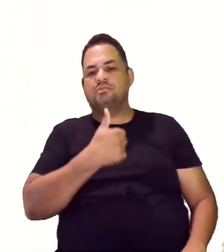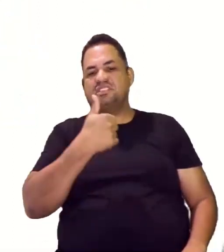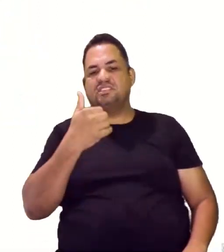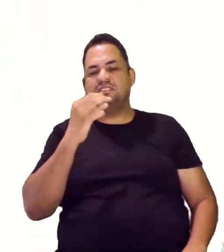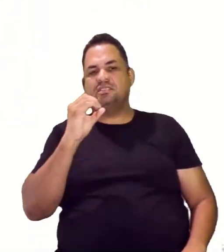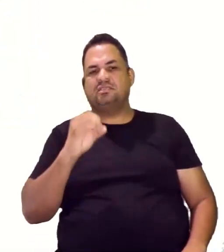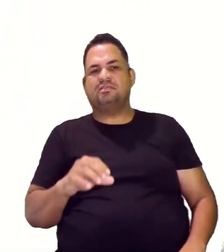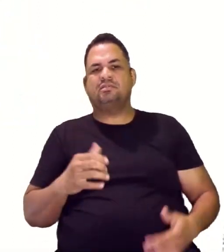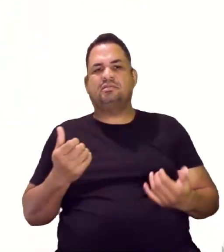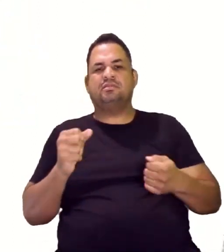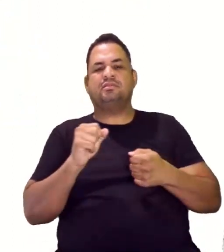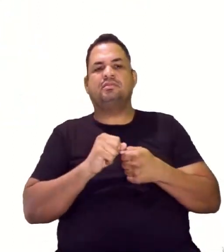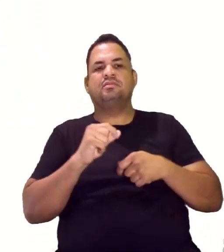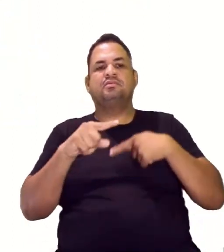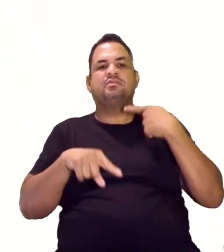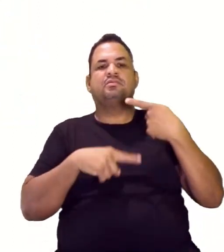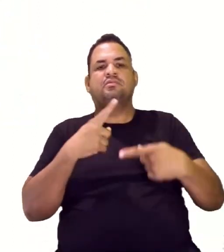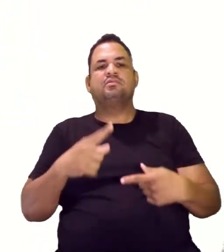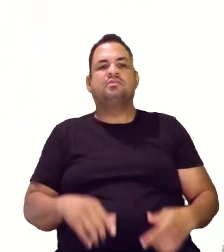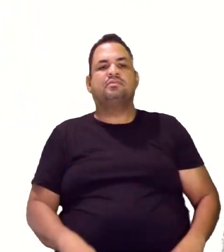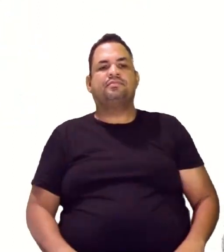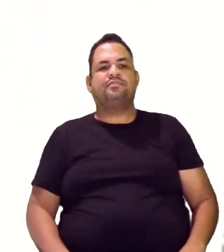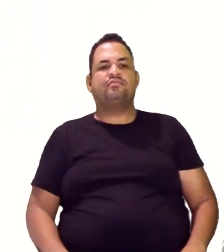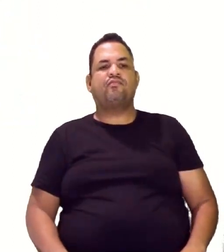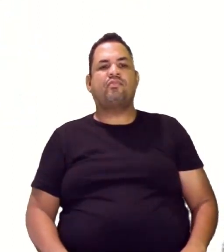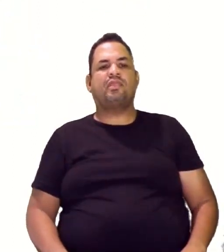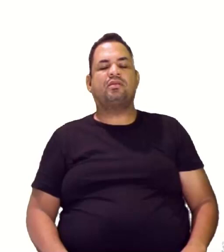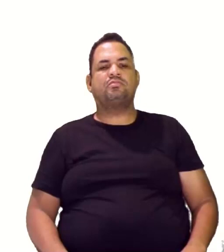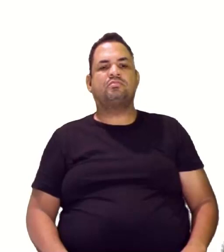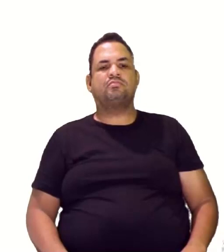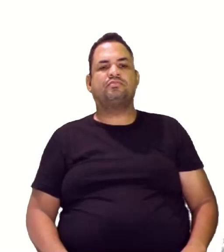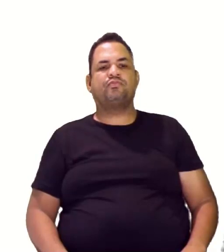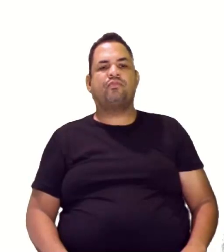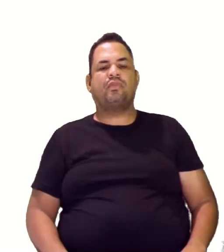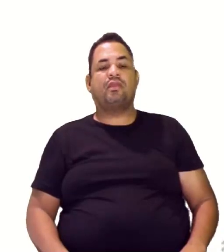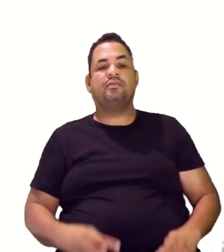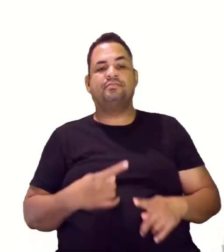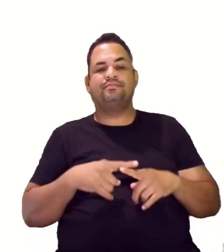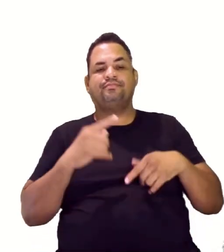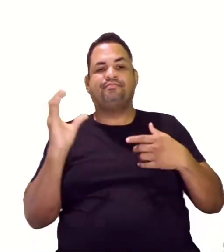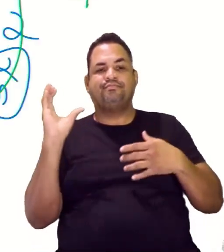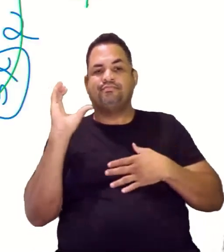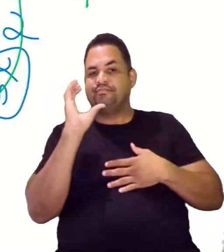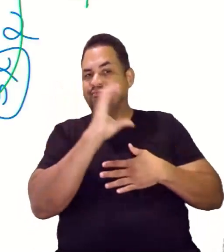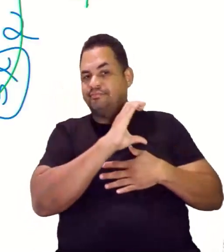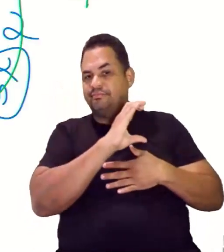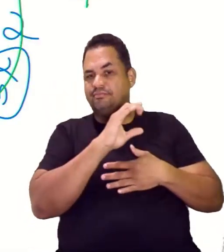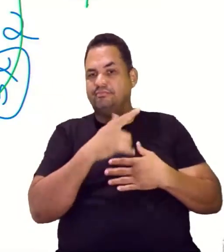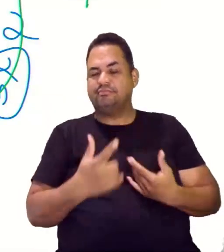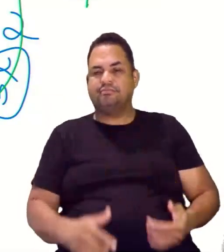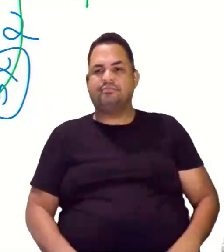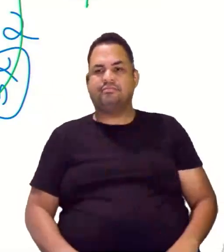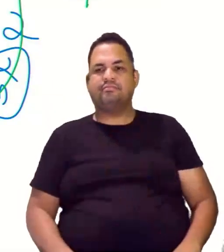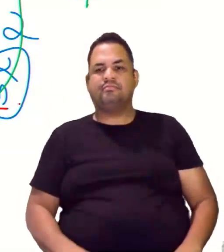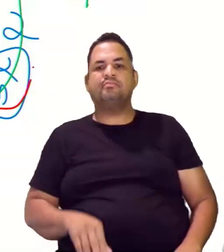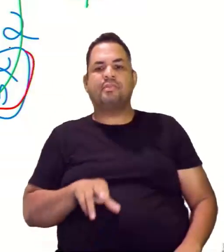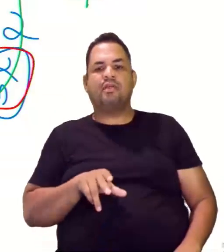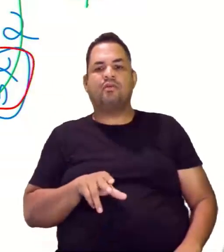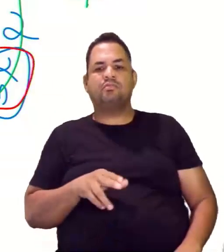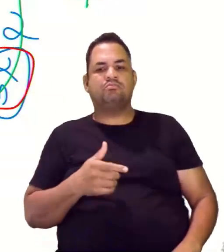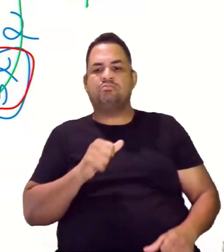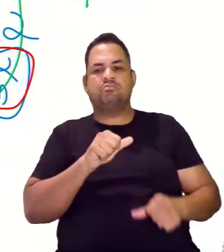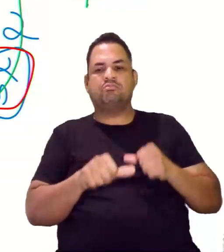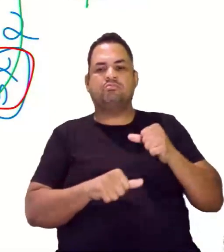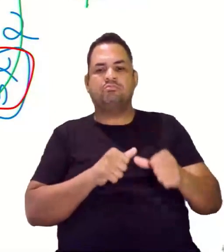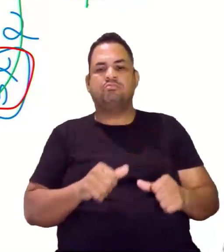2. Agora vamos fazer o depois. O depois vai ser mais rápido, porque essa área da mudinha aqui é a mesma,